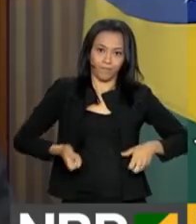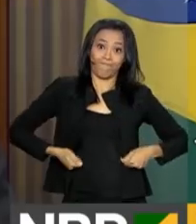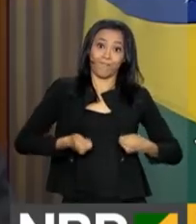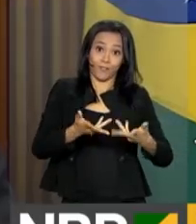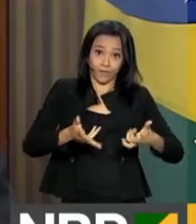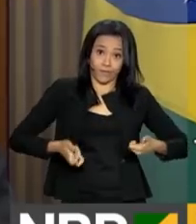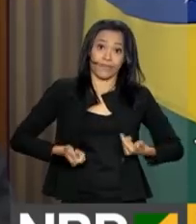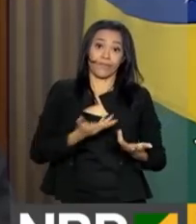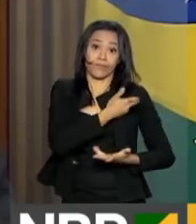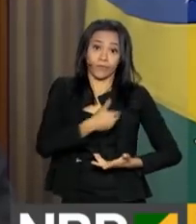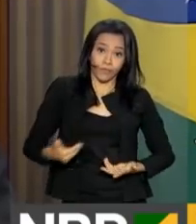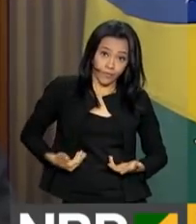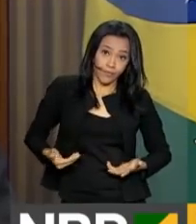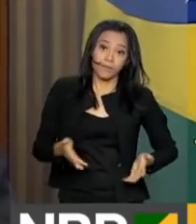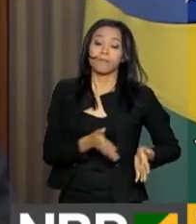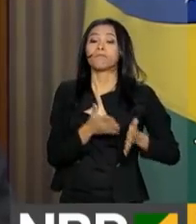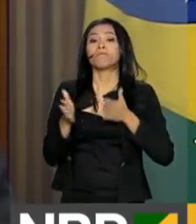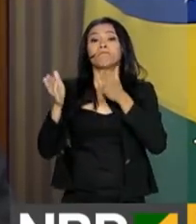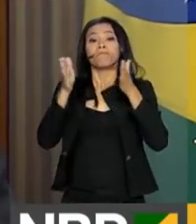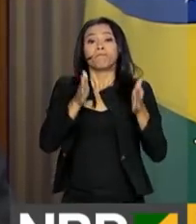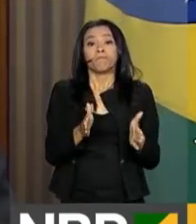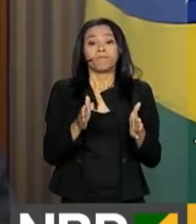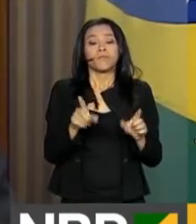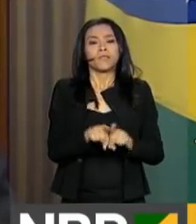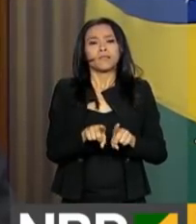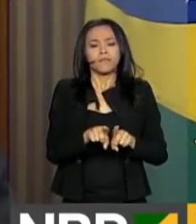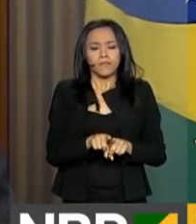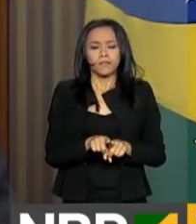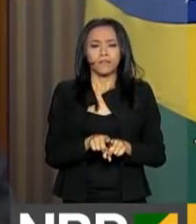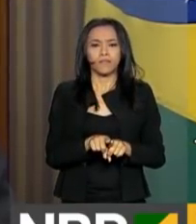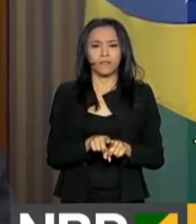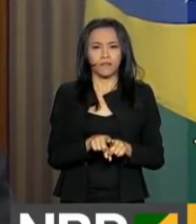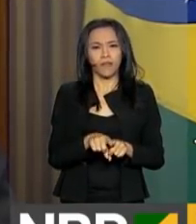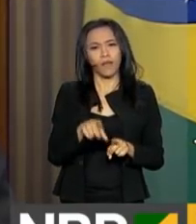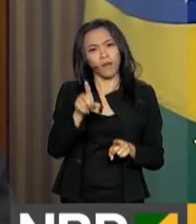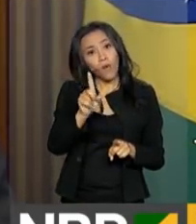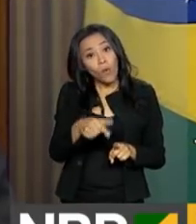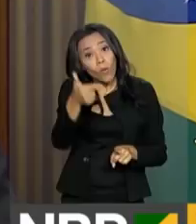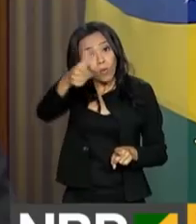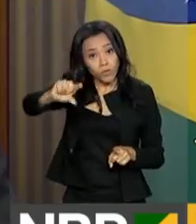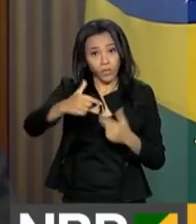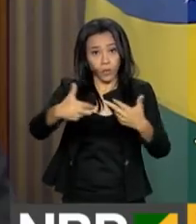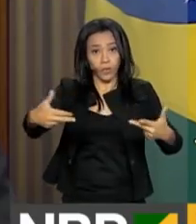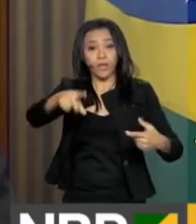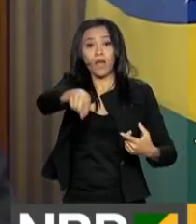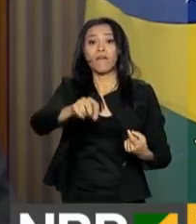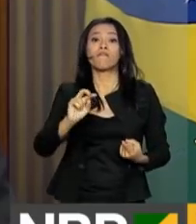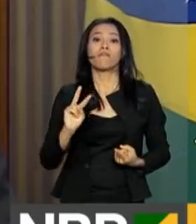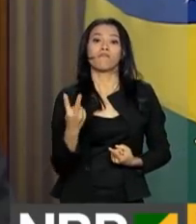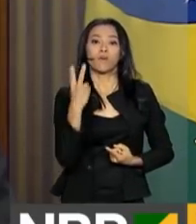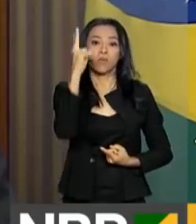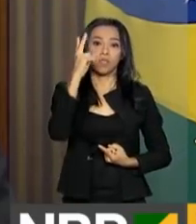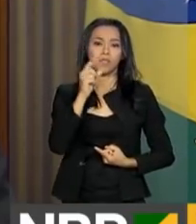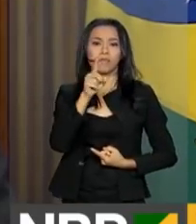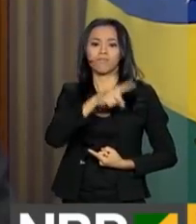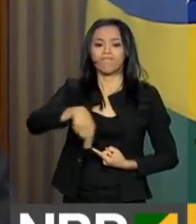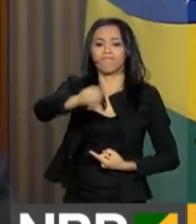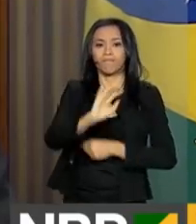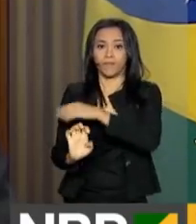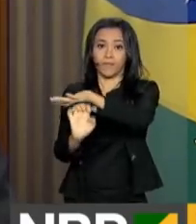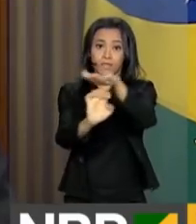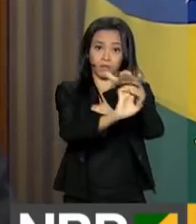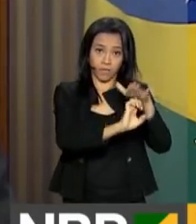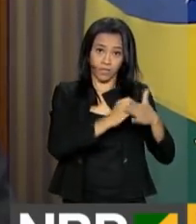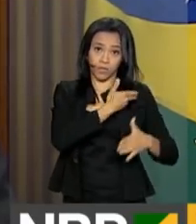públicos de fora parte naturalmente a valorização das nossas empresas estatais basta recordar